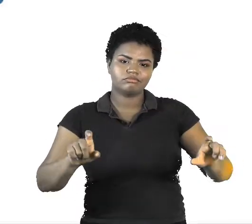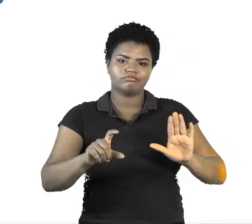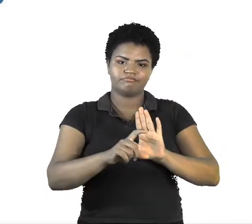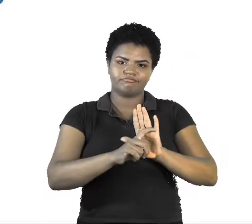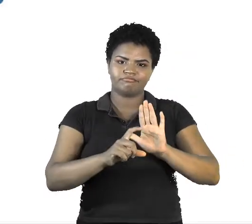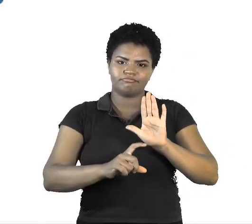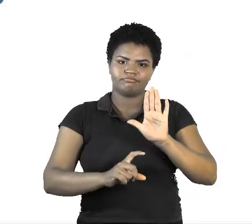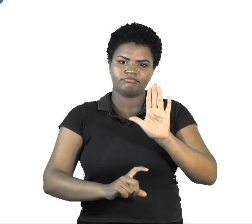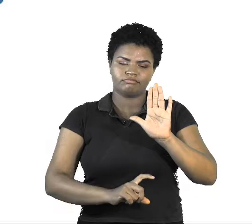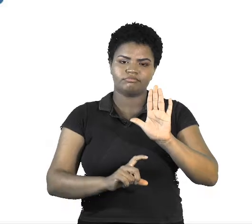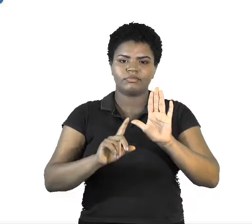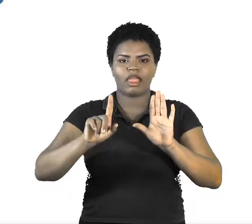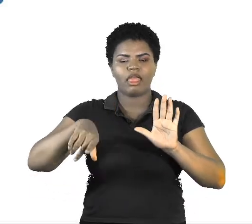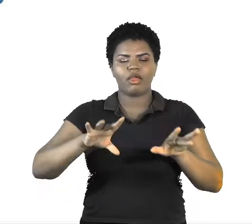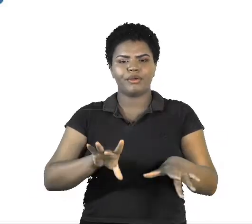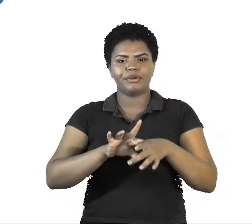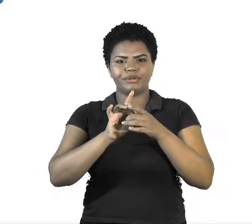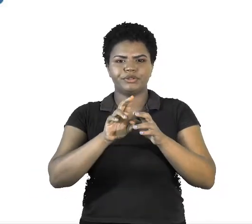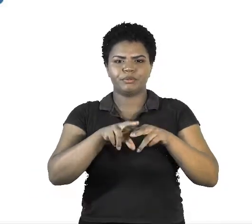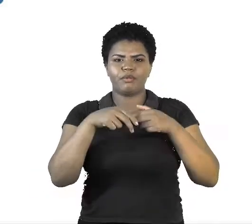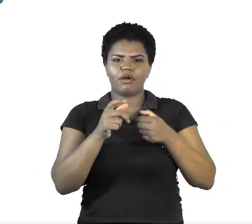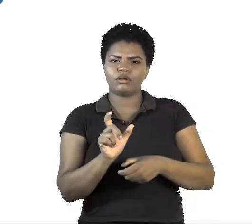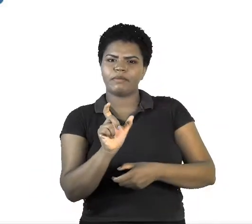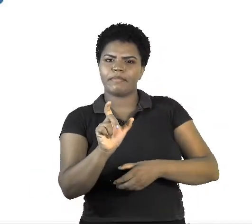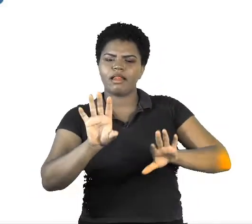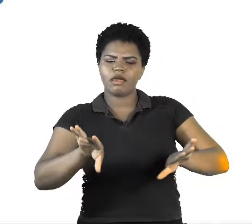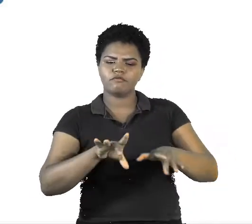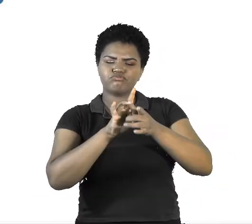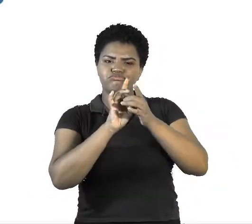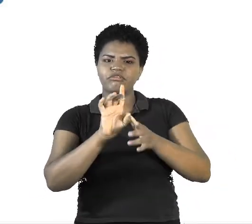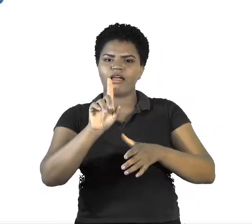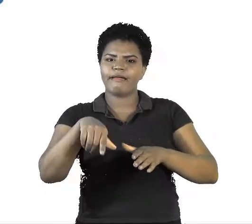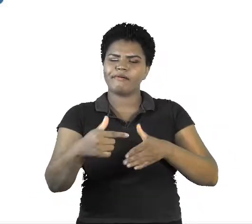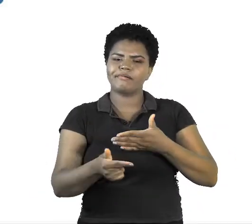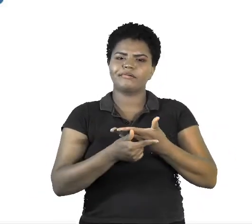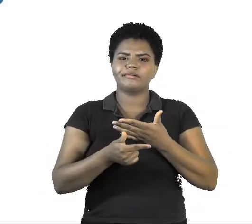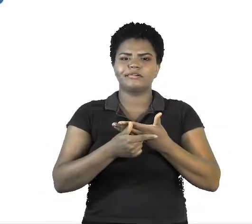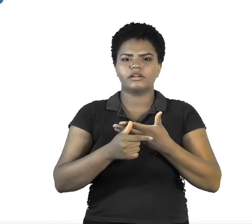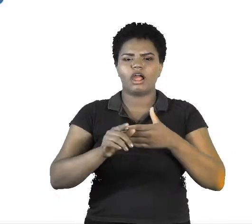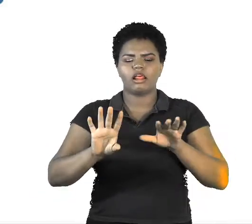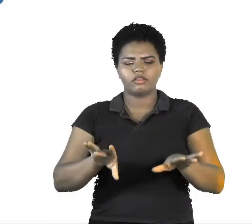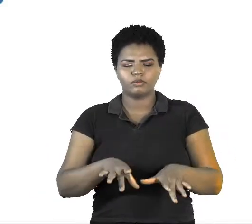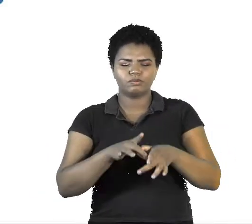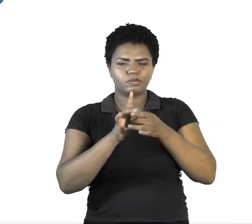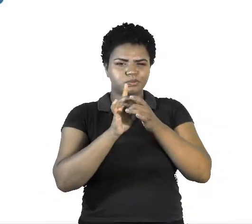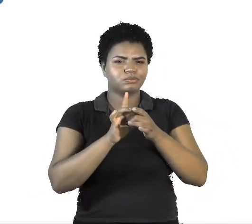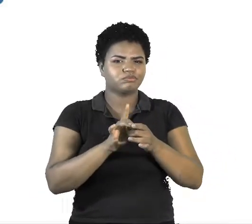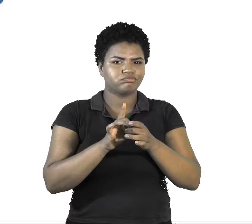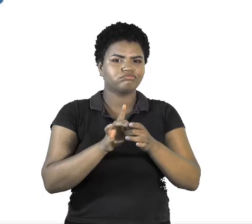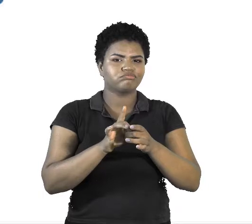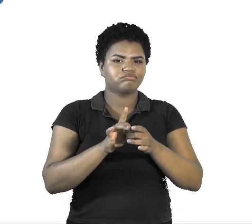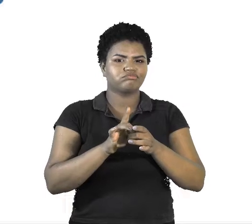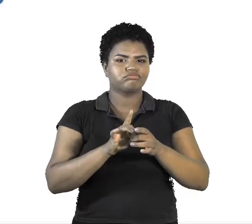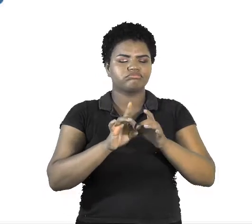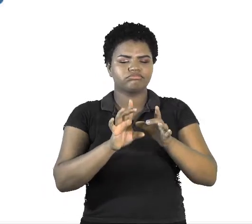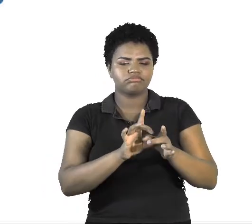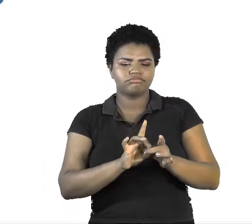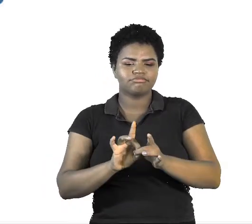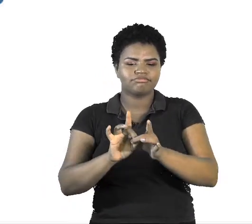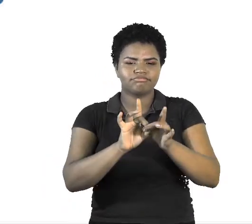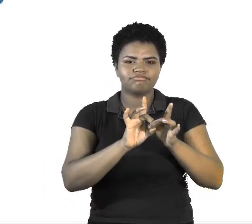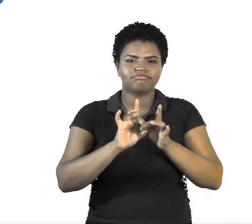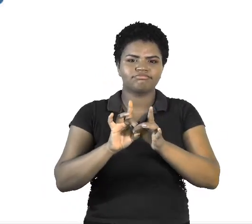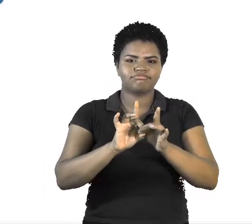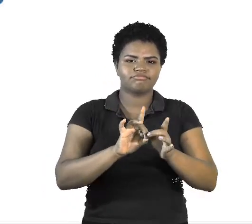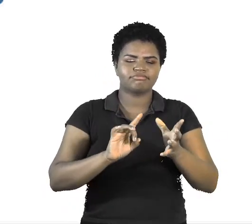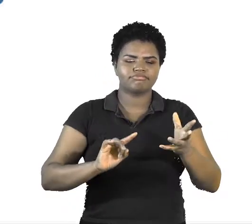unidos por essa conjunção. Essa conjunção, ela tem essa função aí, ó, de dar uma conexão, uma harmonia entre os elementos